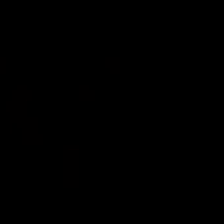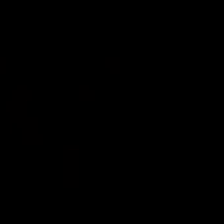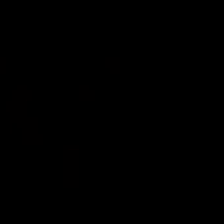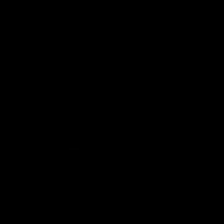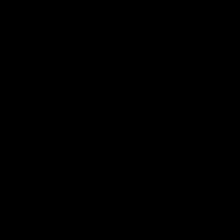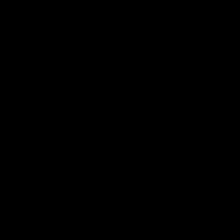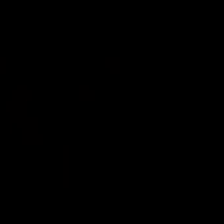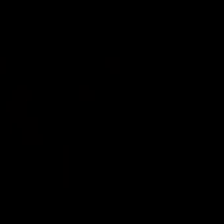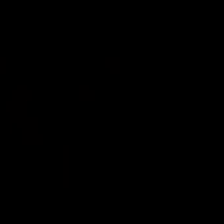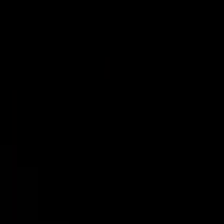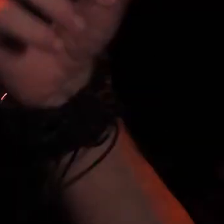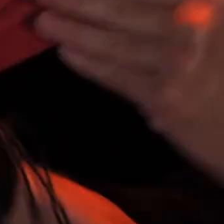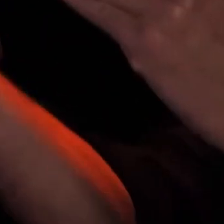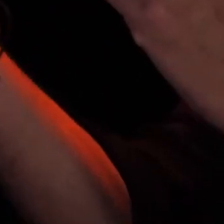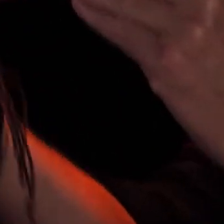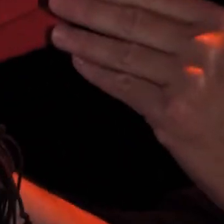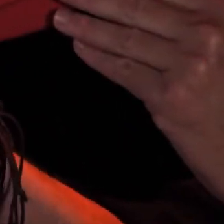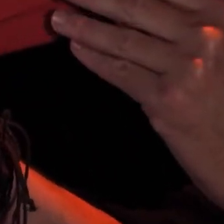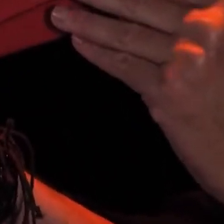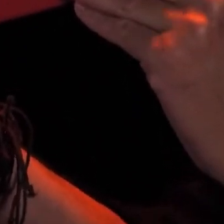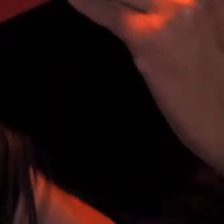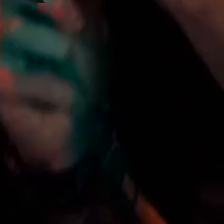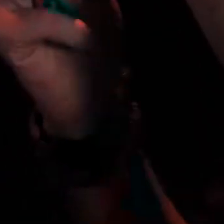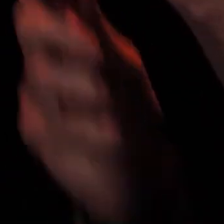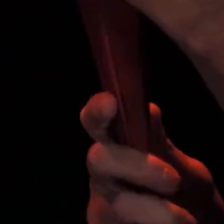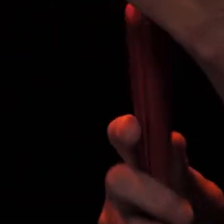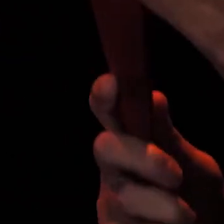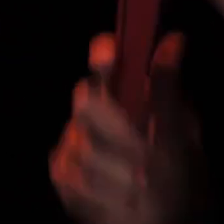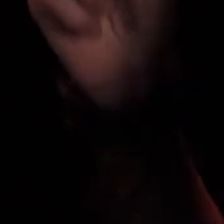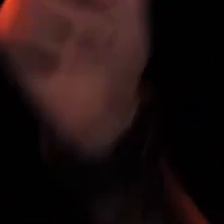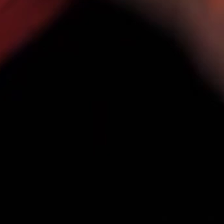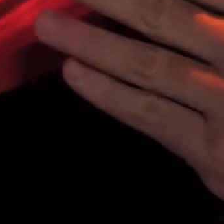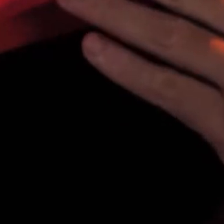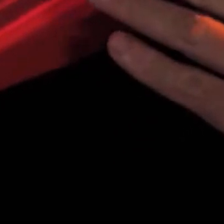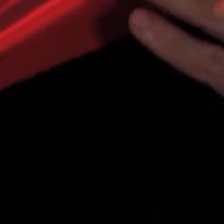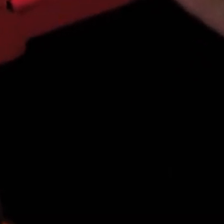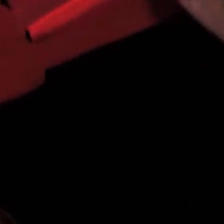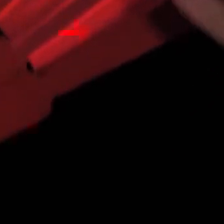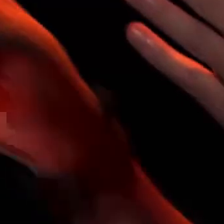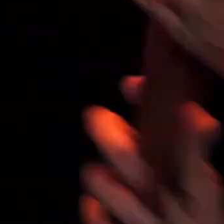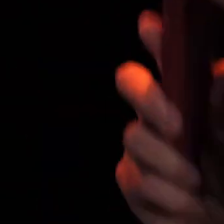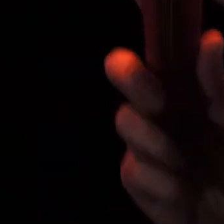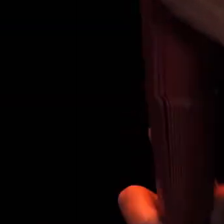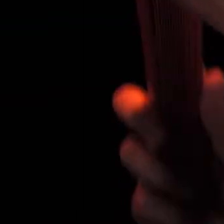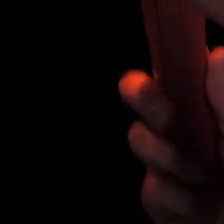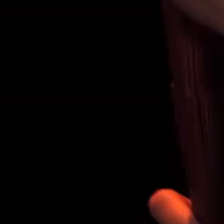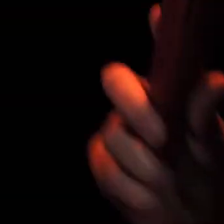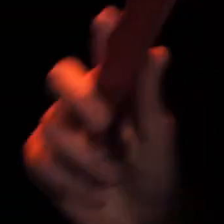Tela preta. Mão de Márcio abre um leque vermelho. Fecha o leque e bate com ele na palma da outra mão.